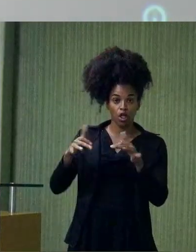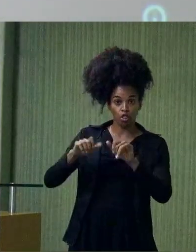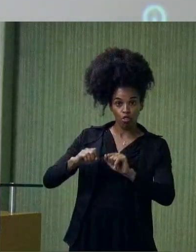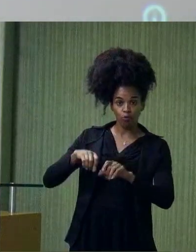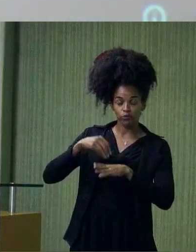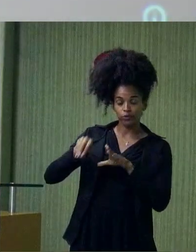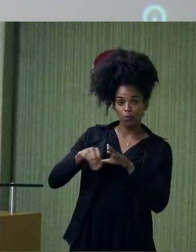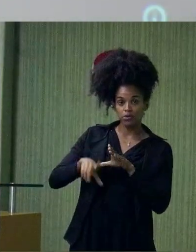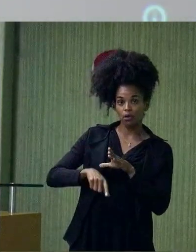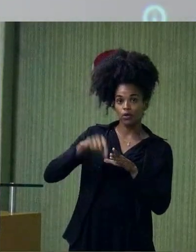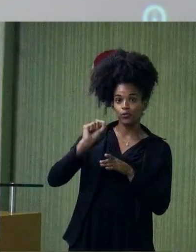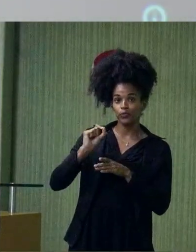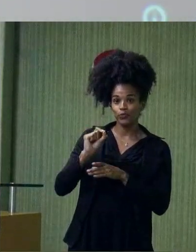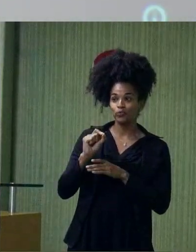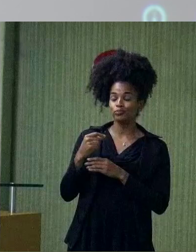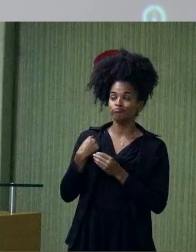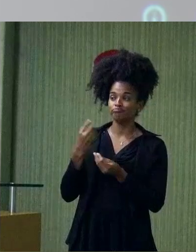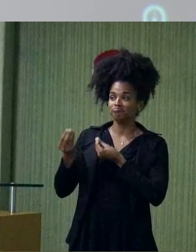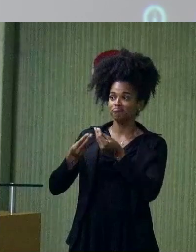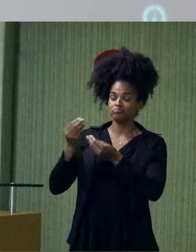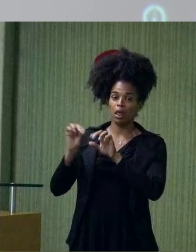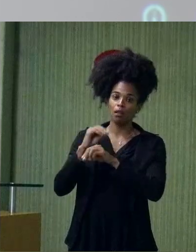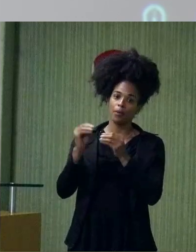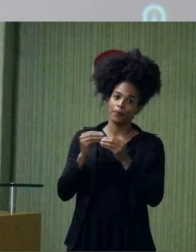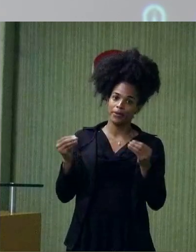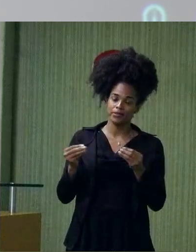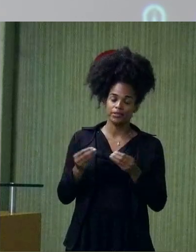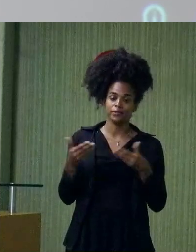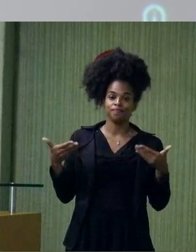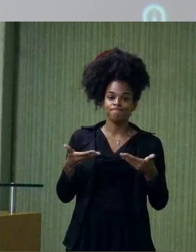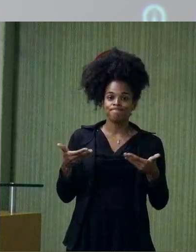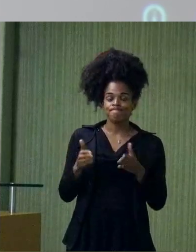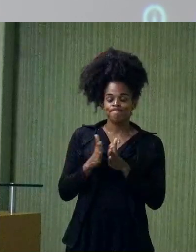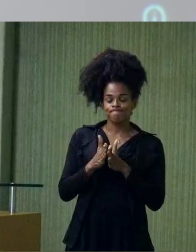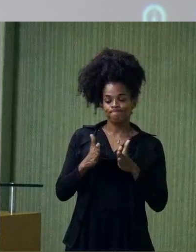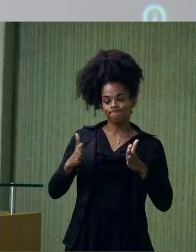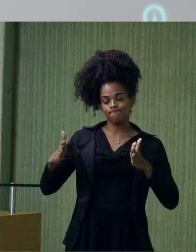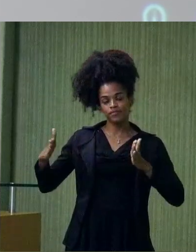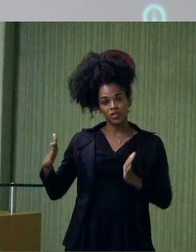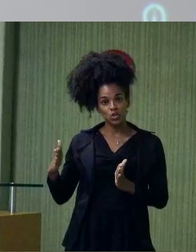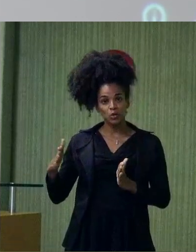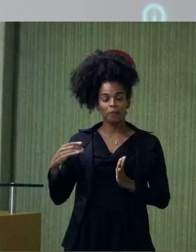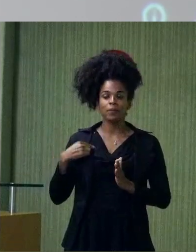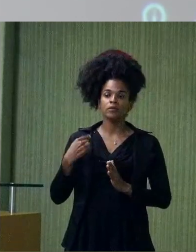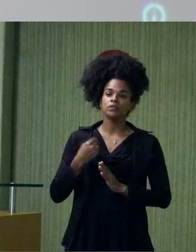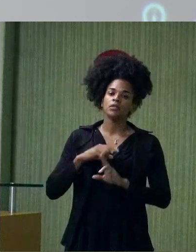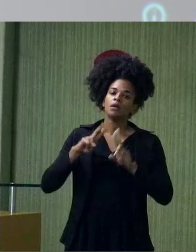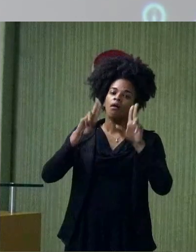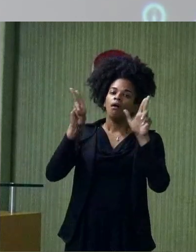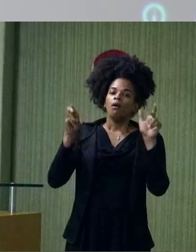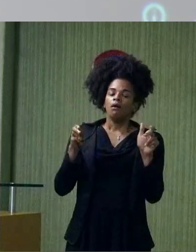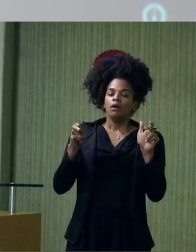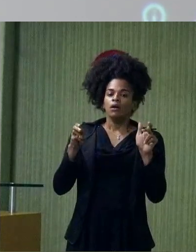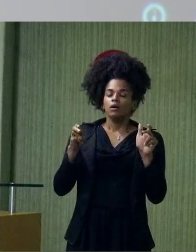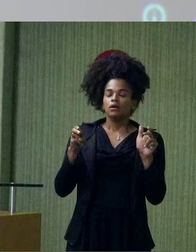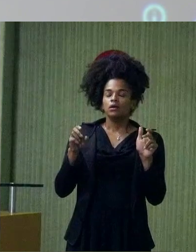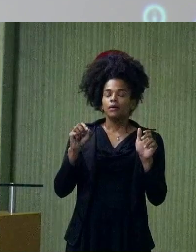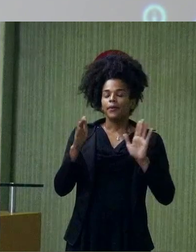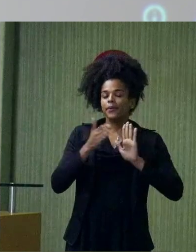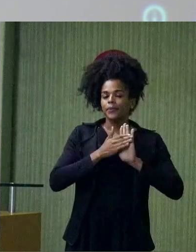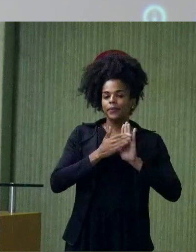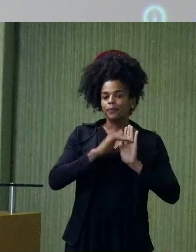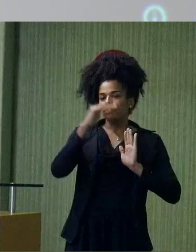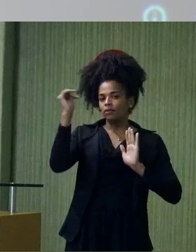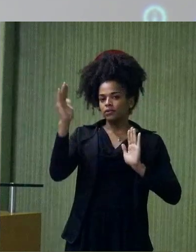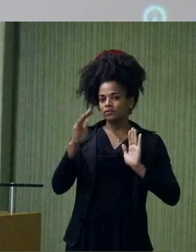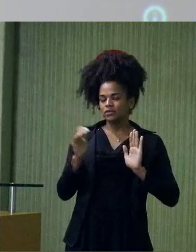livros A gente vai ter agora nesse bloco eh um assunto muito importante né o plano nacional que tá lá previsto acho que no artigo